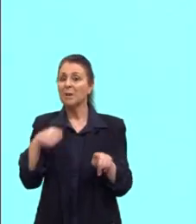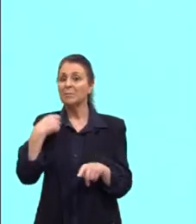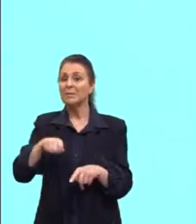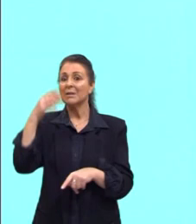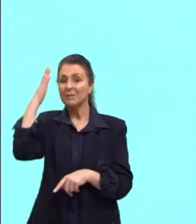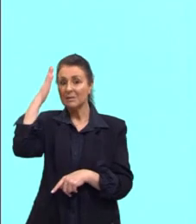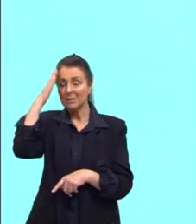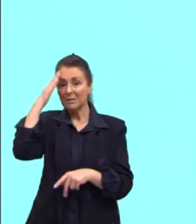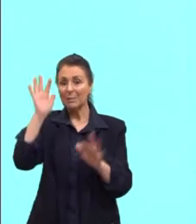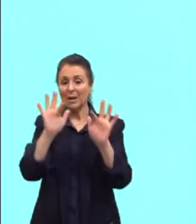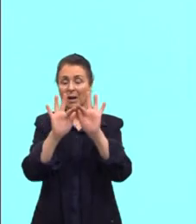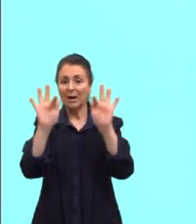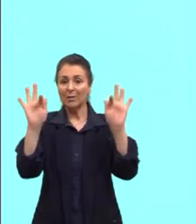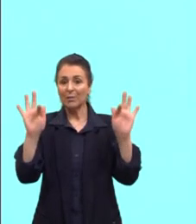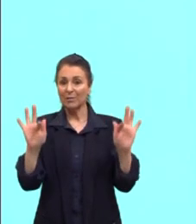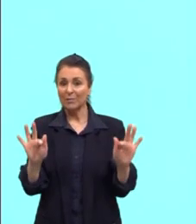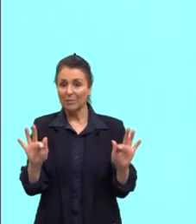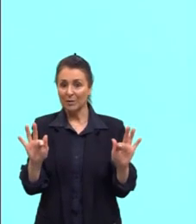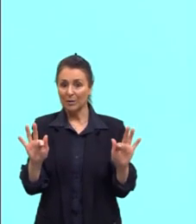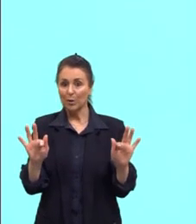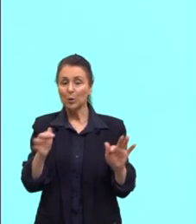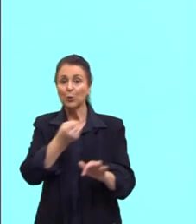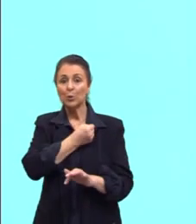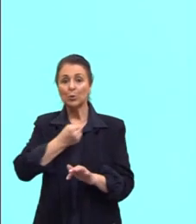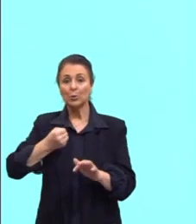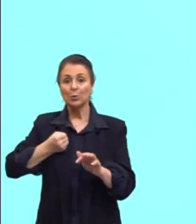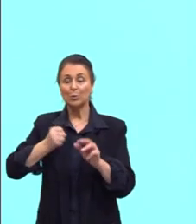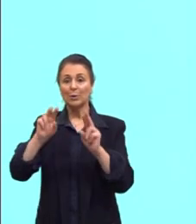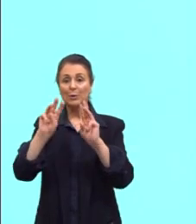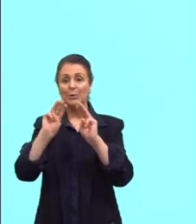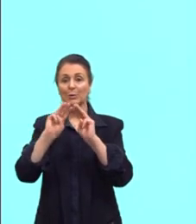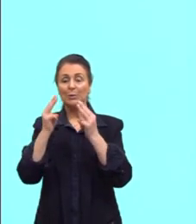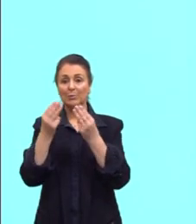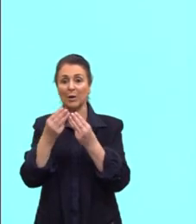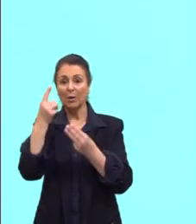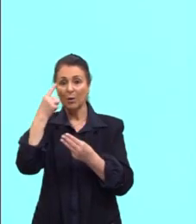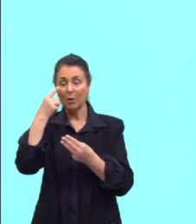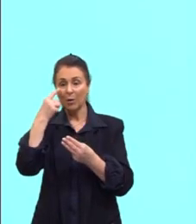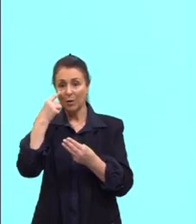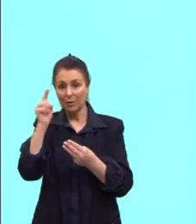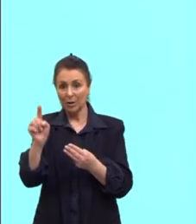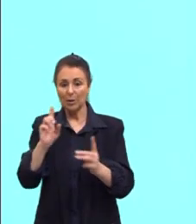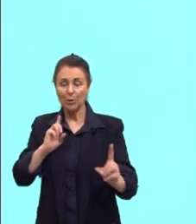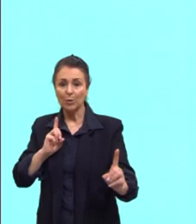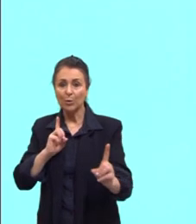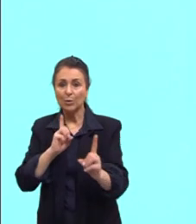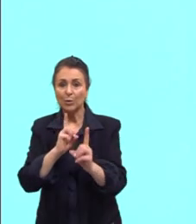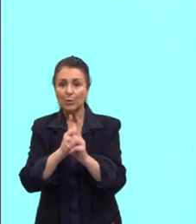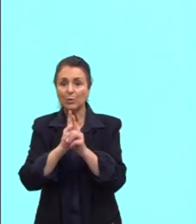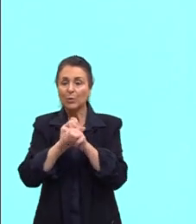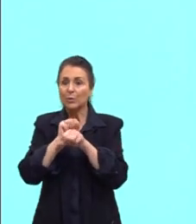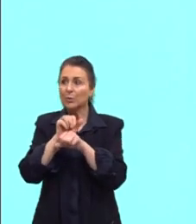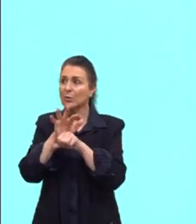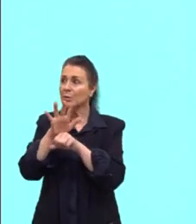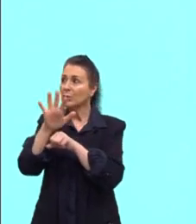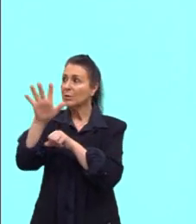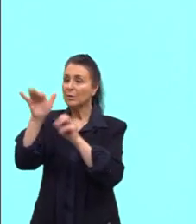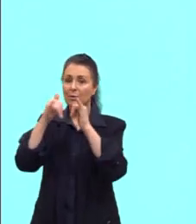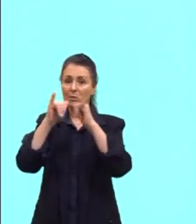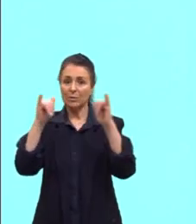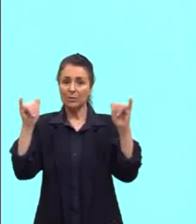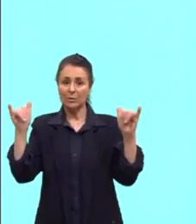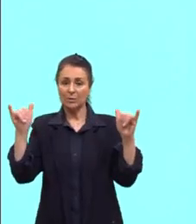saber aqui era a fórmula da número de massa quer ver ó com a descoberta de emissões de energia